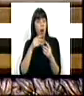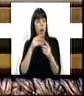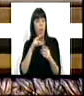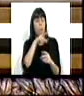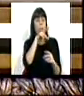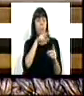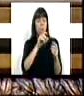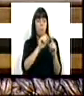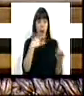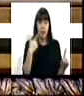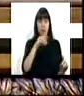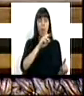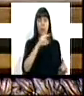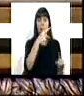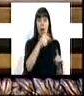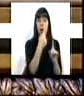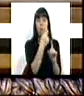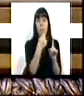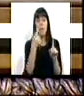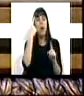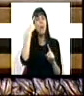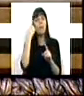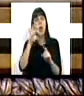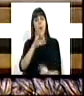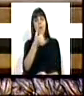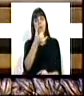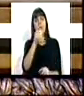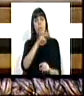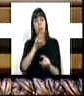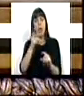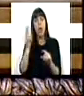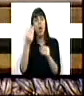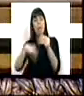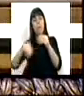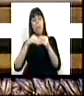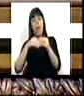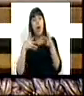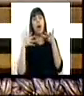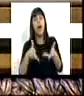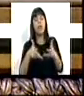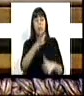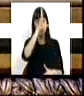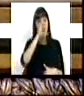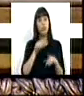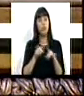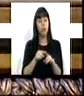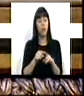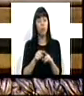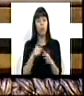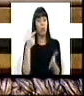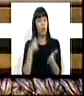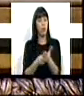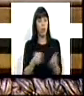para além disso é ainda necessário somar os 825 milhões de euros de ajudas do Estado que vão ficar